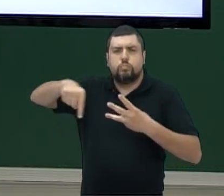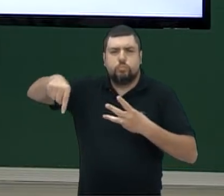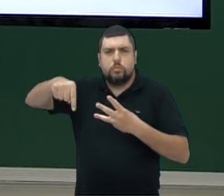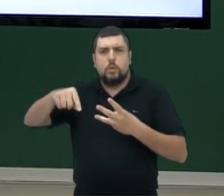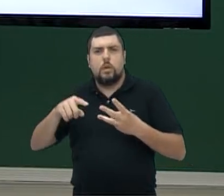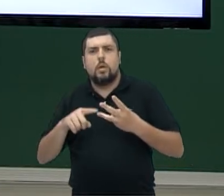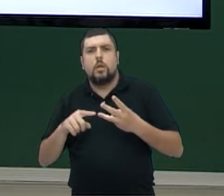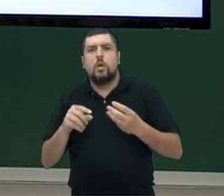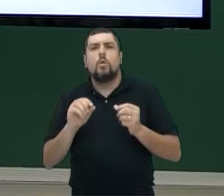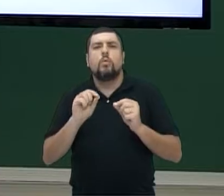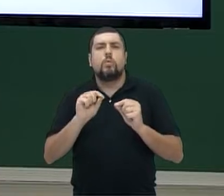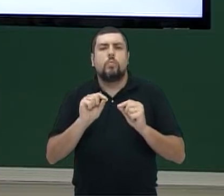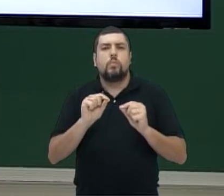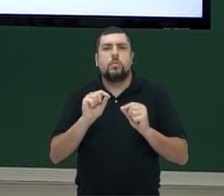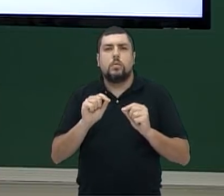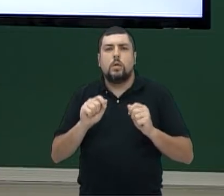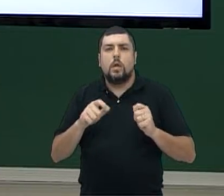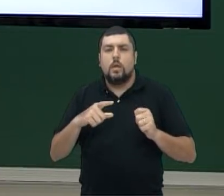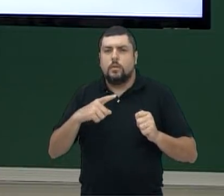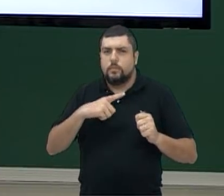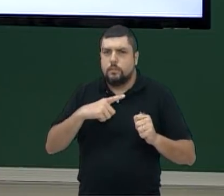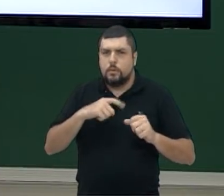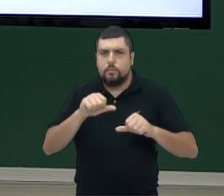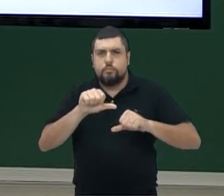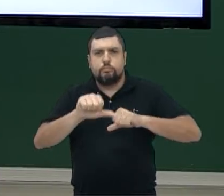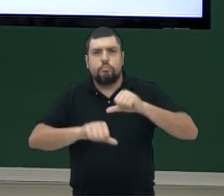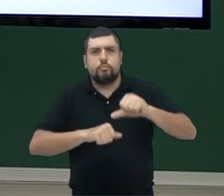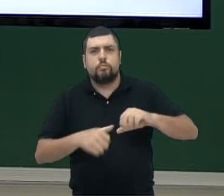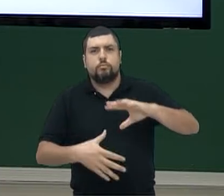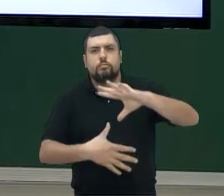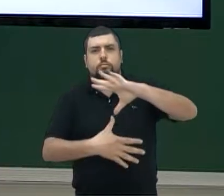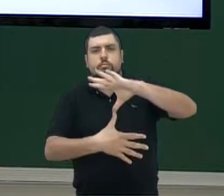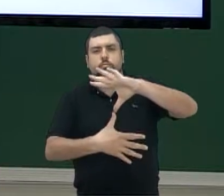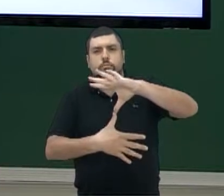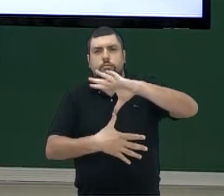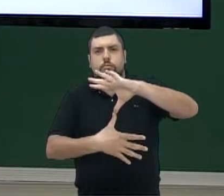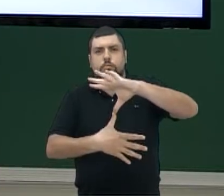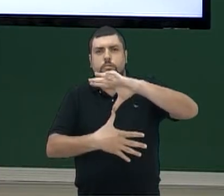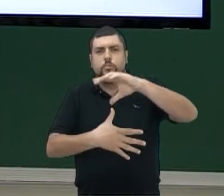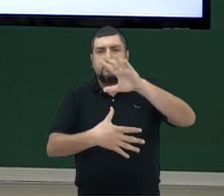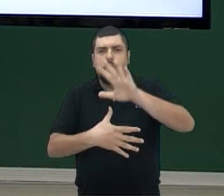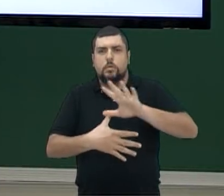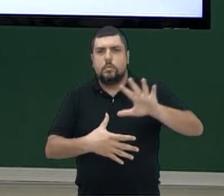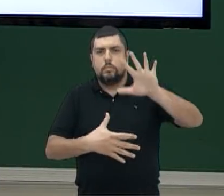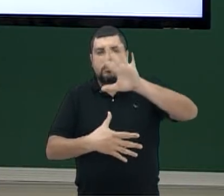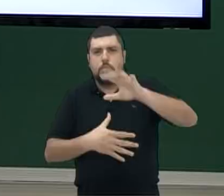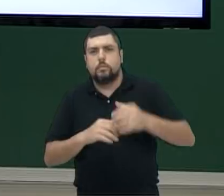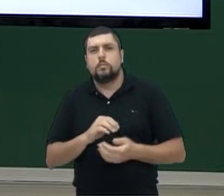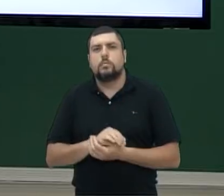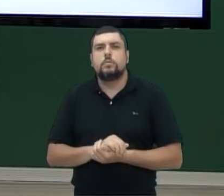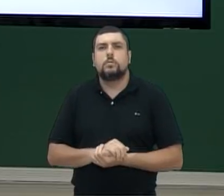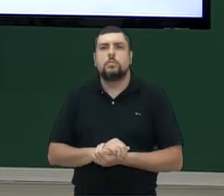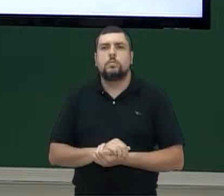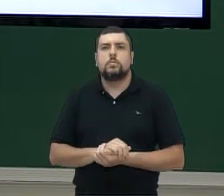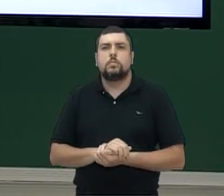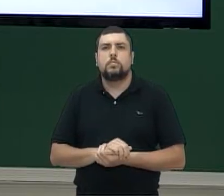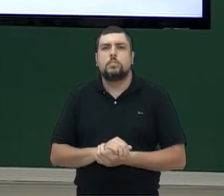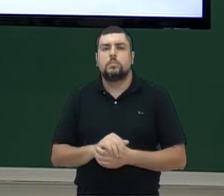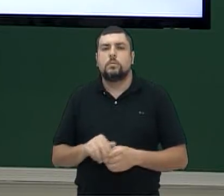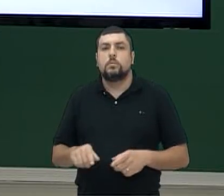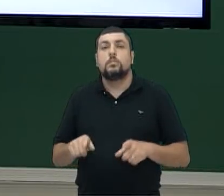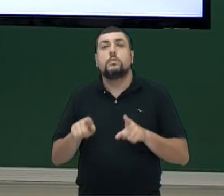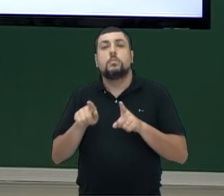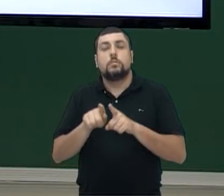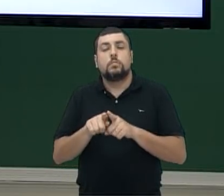vão afetar diretamente as condições climáticas do continente americano. Em algumas áreas, alguns fatores